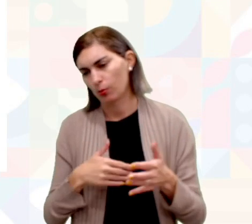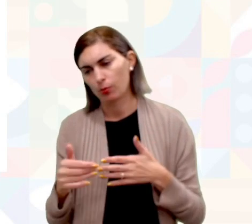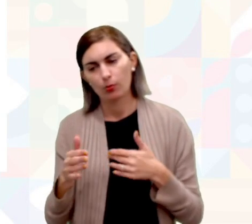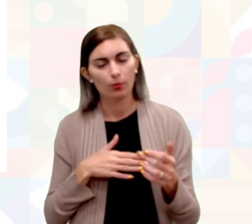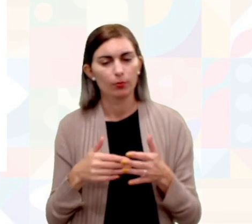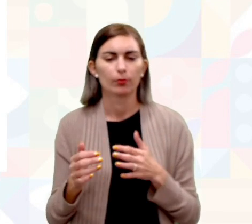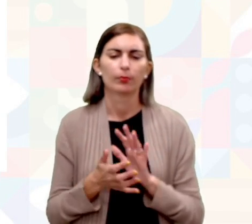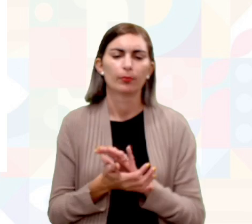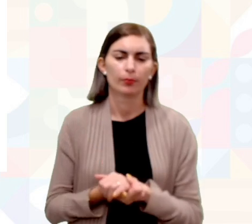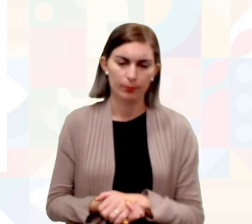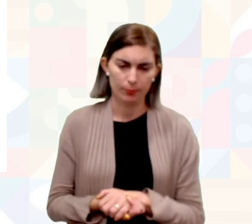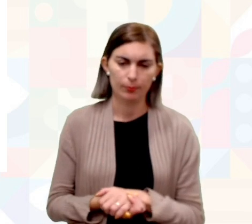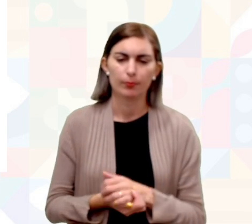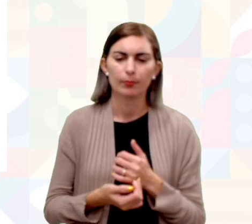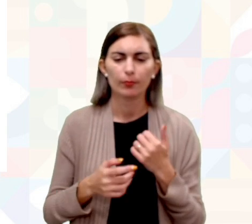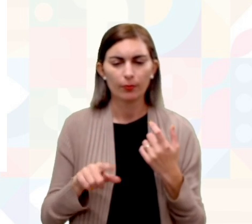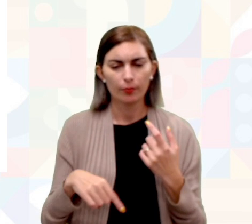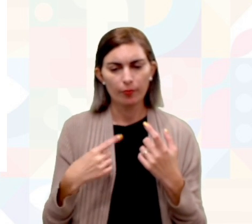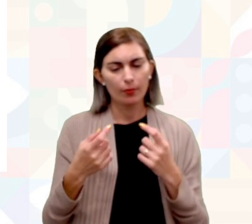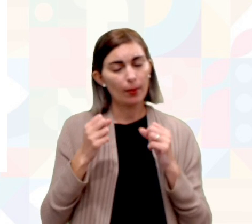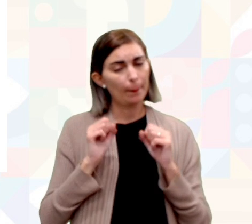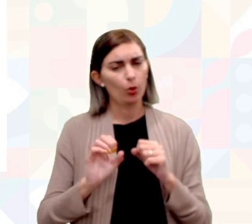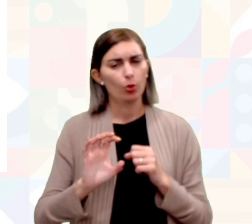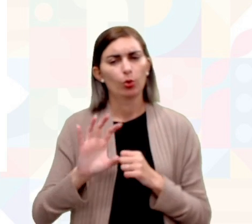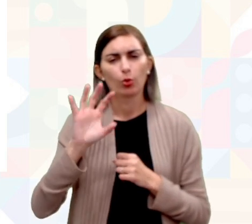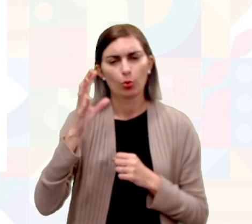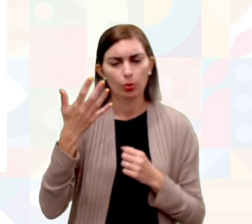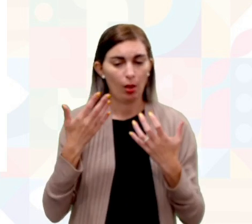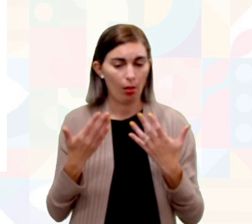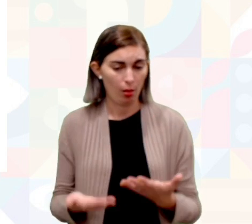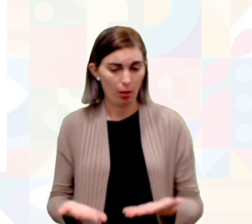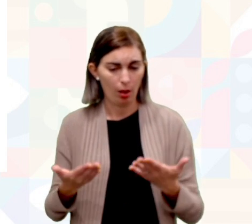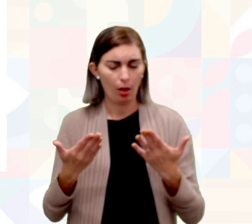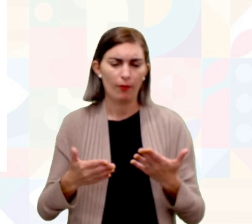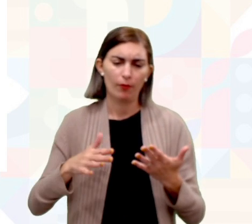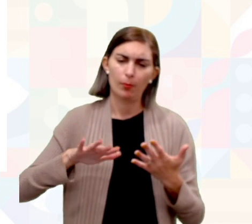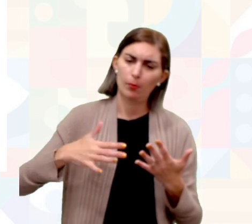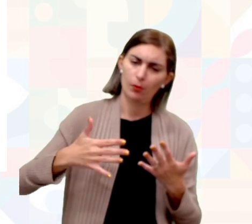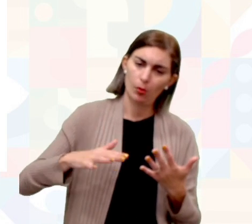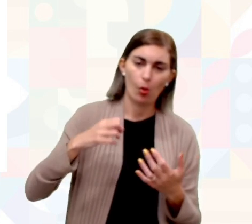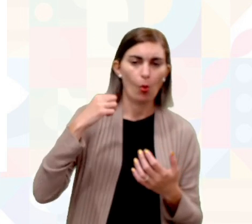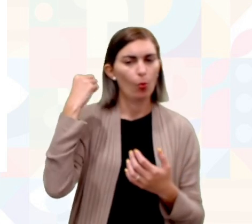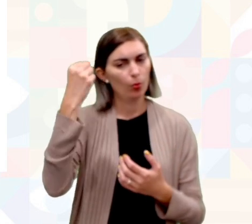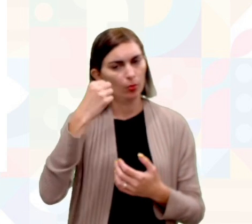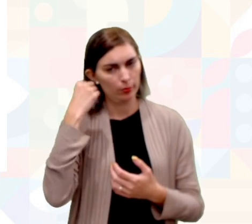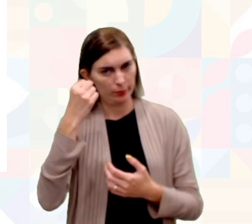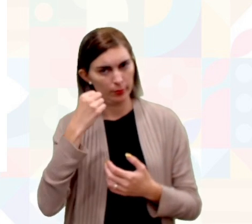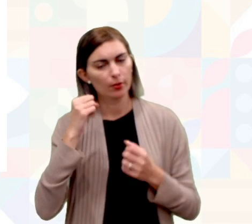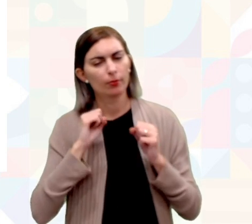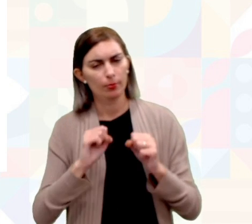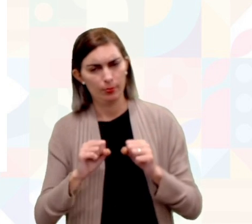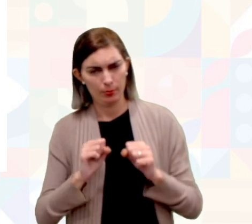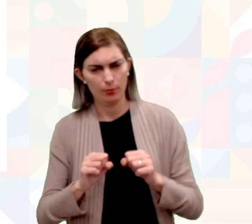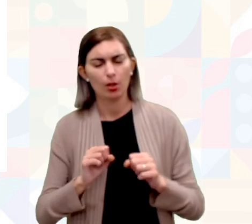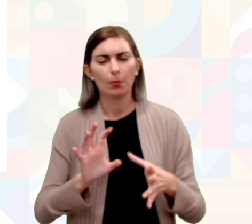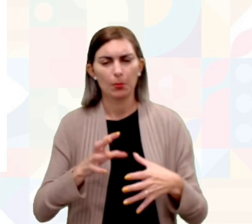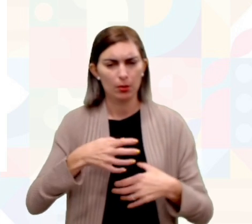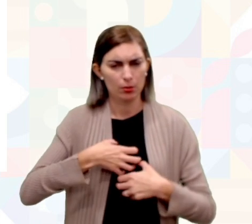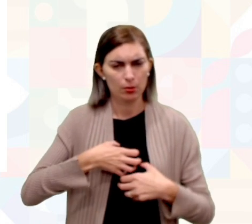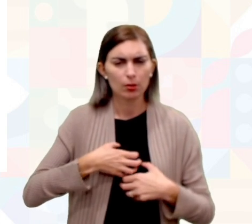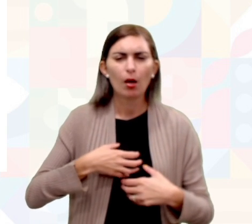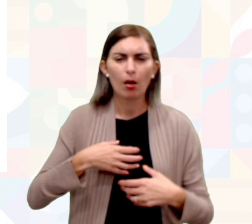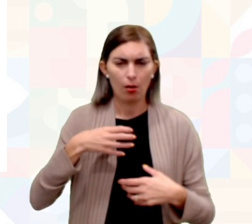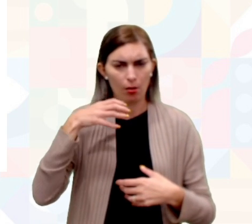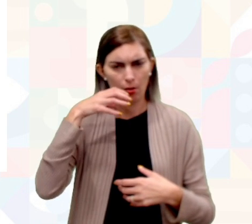intoxicação, tá bom? E pode ocorrer de forma leve, moderada ou grave. Porém, o efeito é